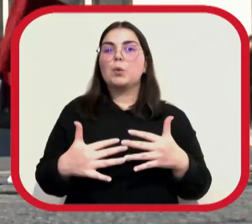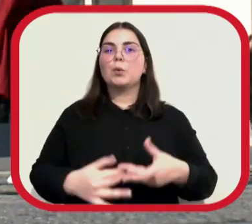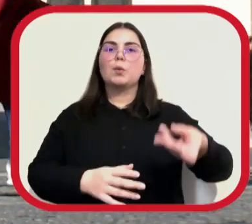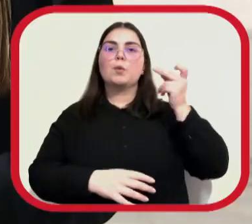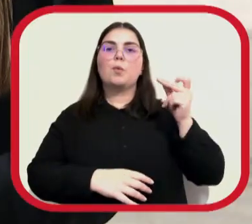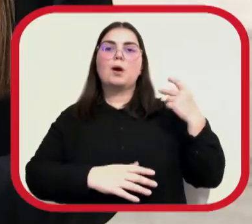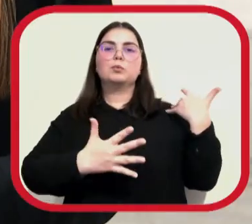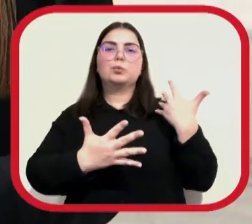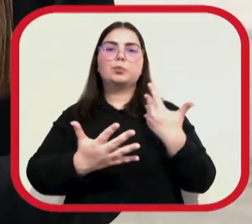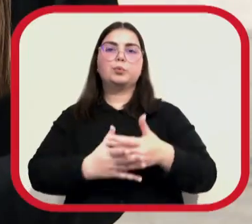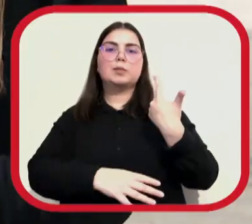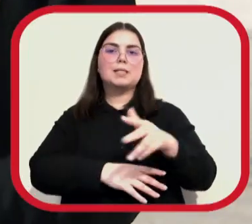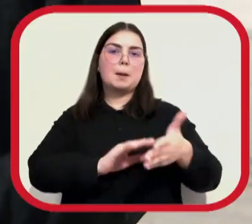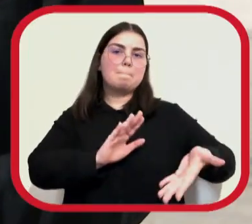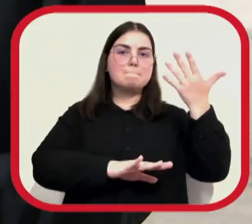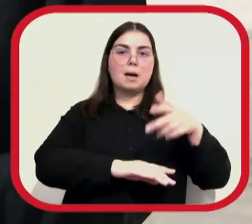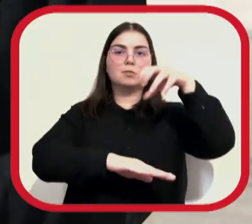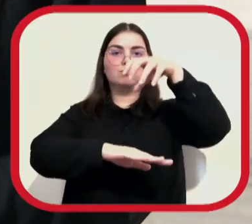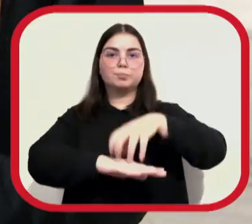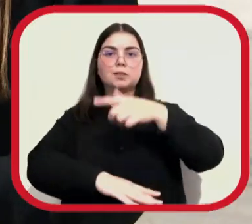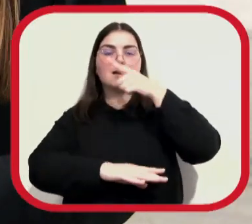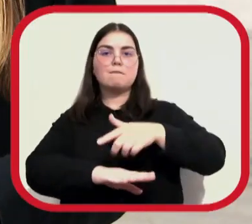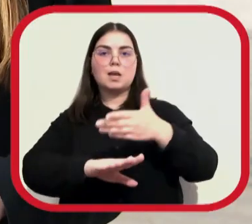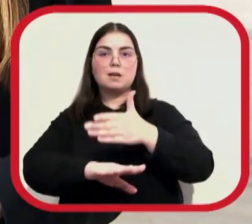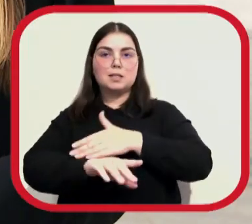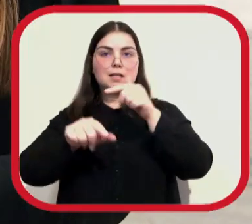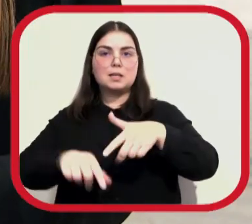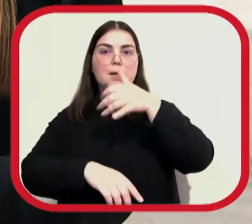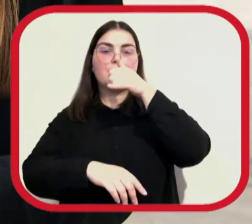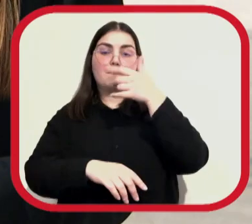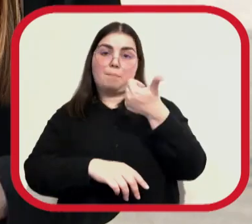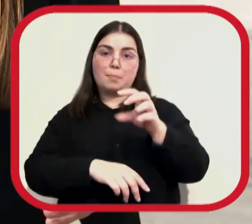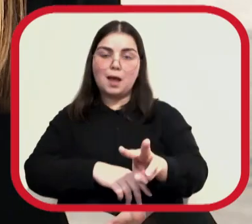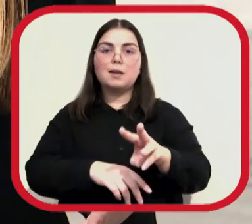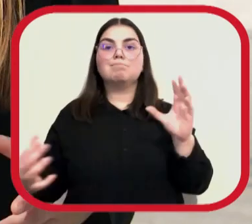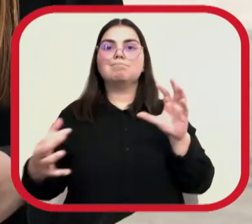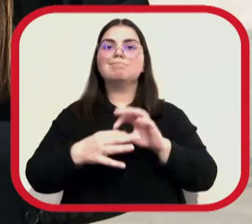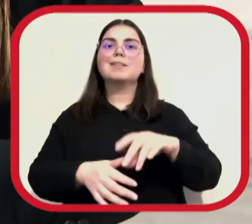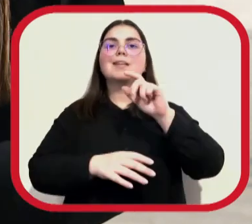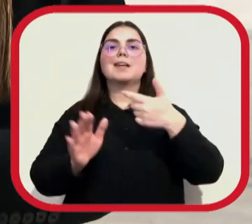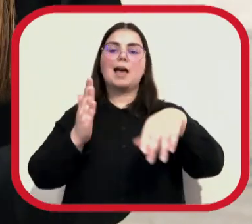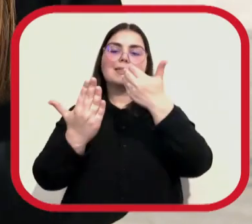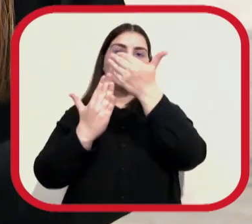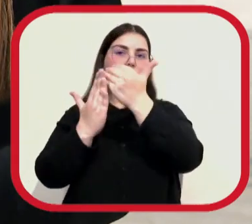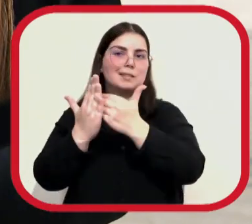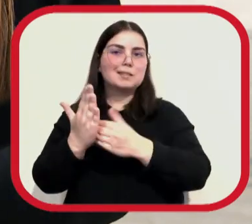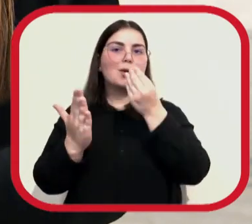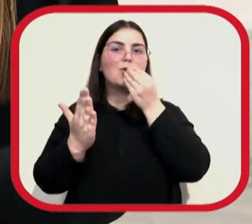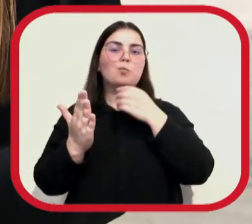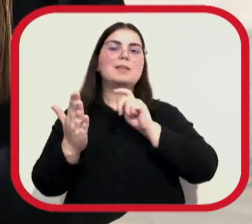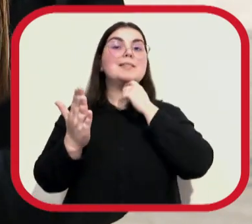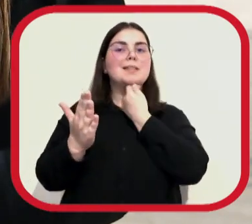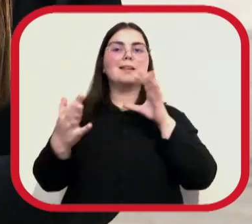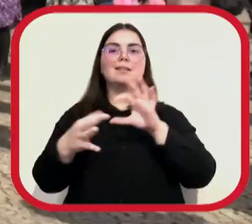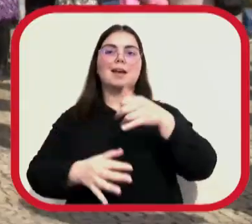Com mais de um século de história, a antiga confeitaria de Belém não é apenas um estabelecimento comercial. É na confeitaria que se faz a típica receita secreta